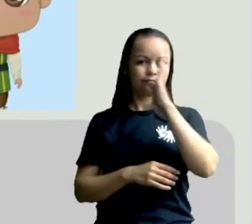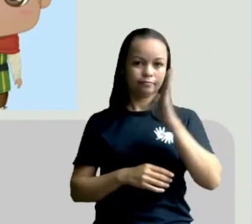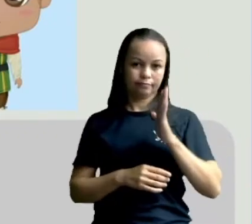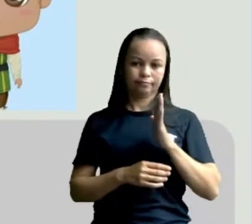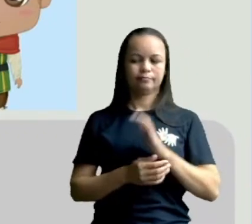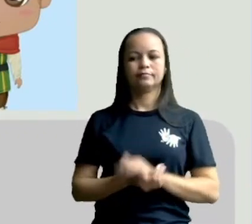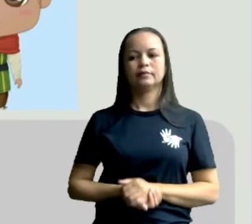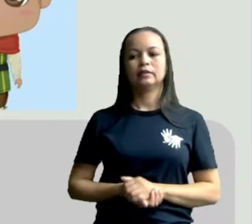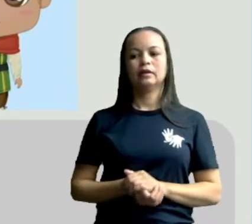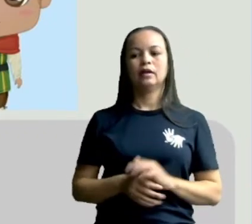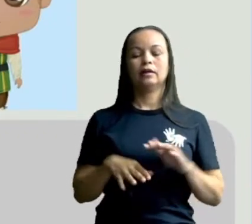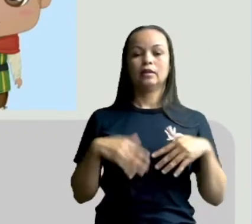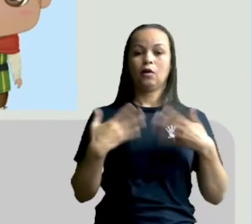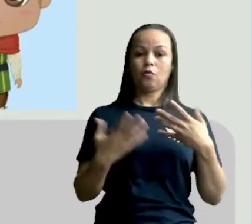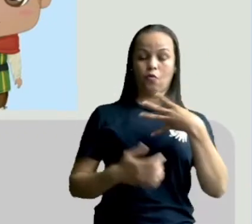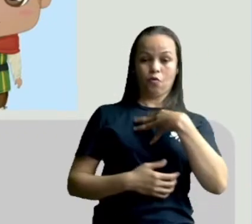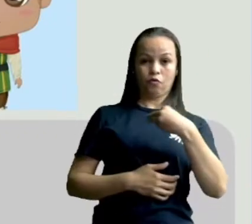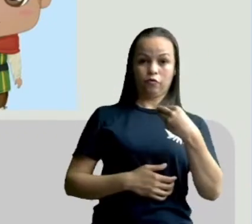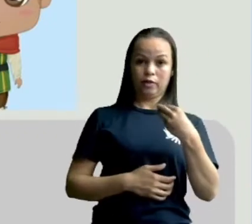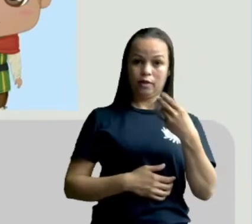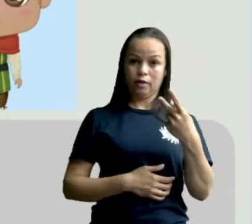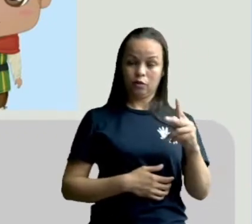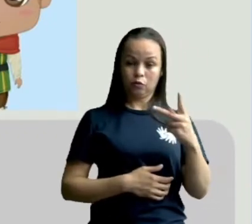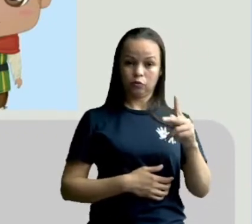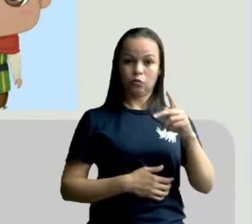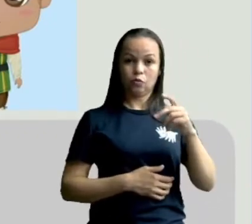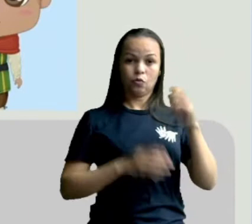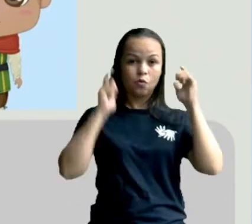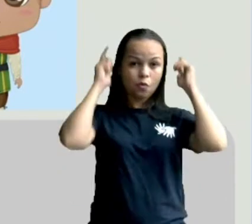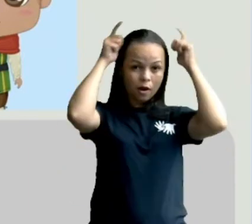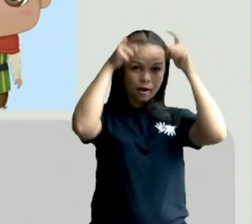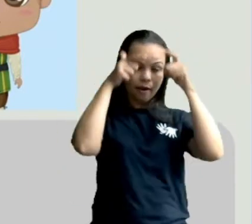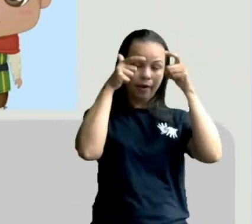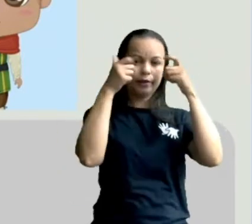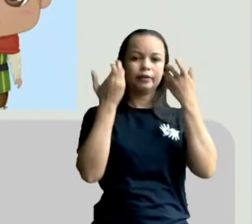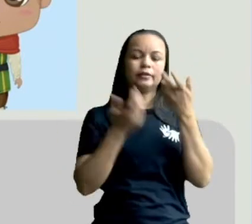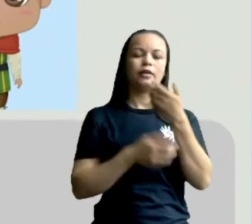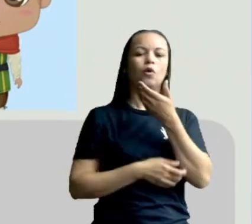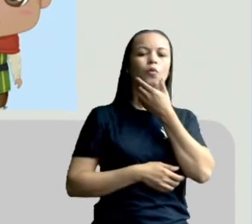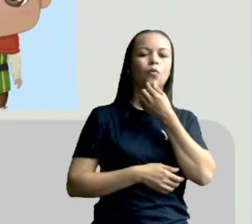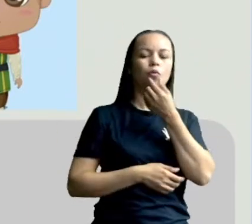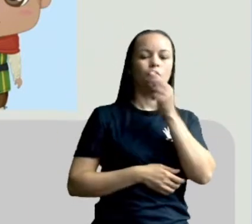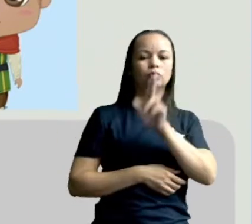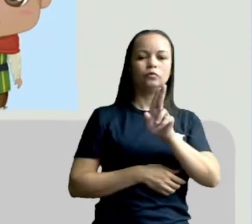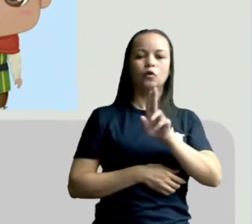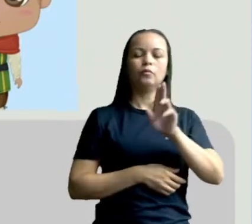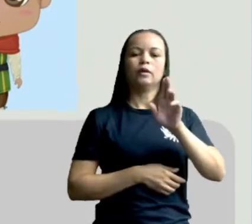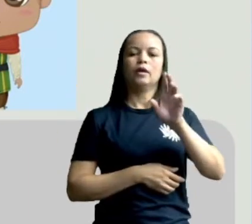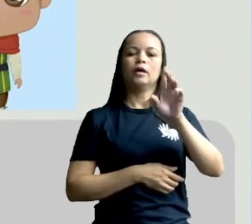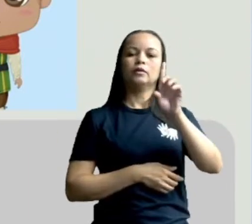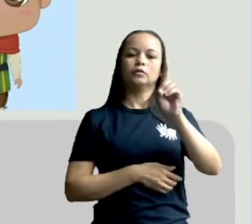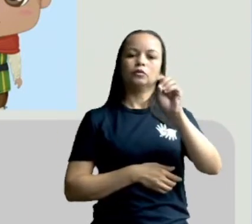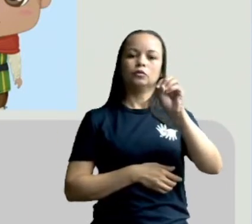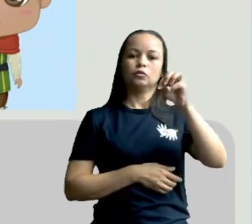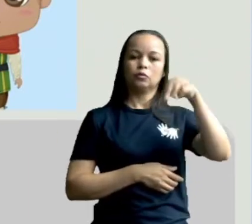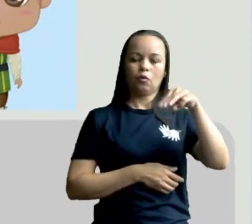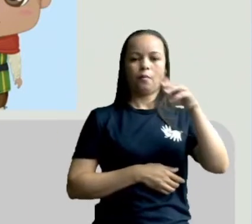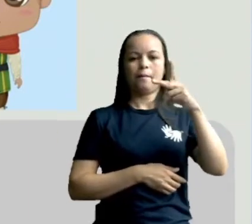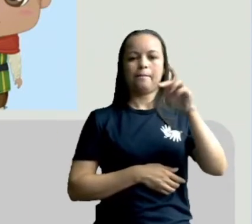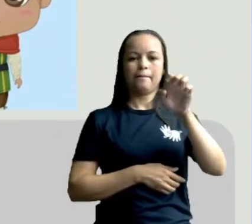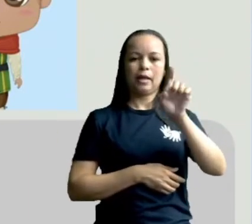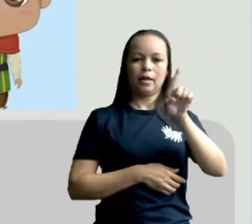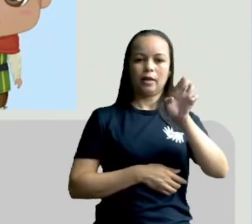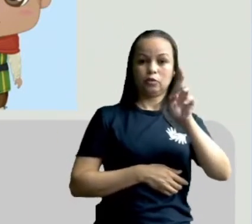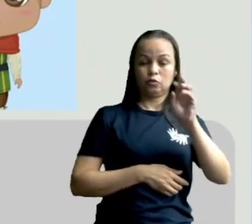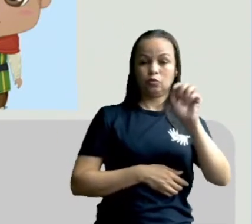olha só, o filho do rei de Portugal, que se chamava Dom Pedro I, certo? Ele